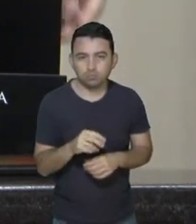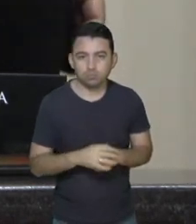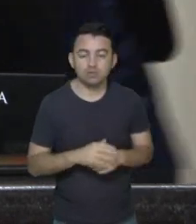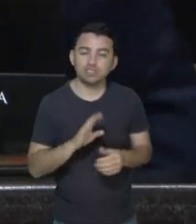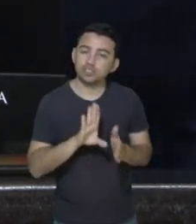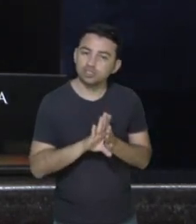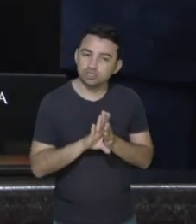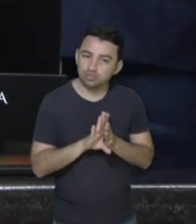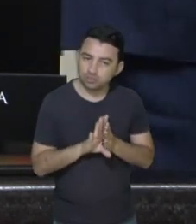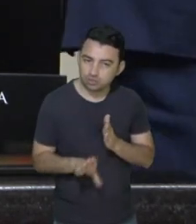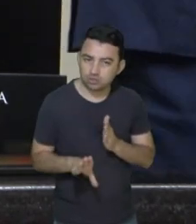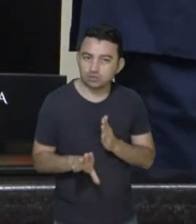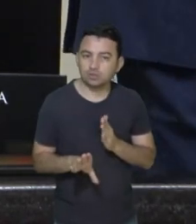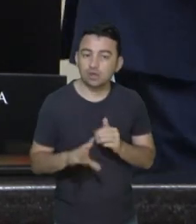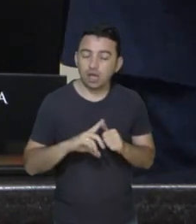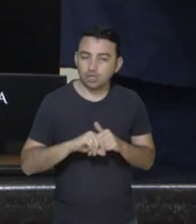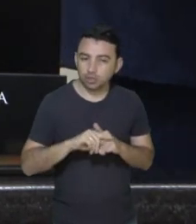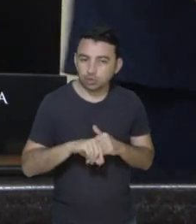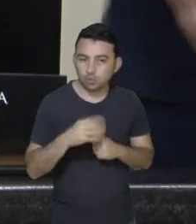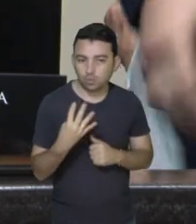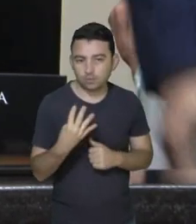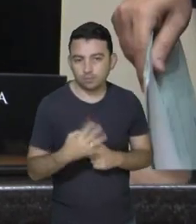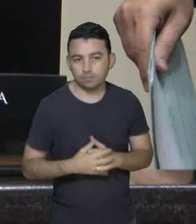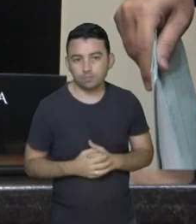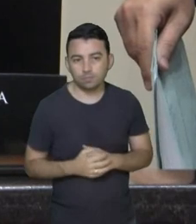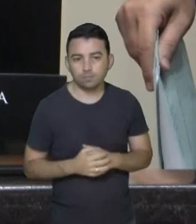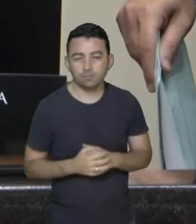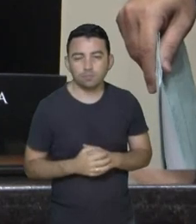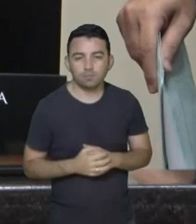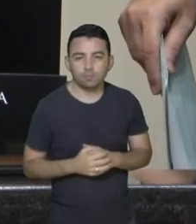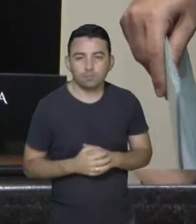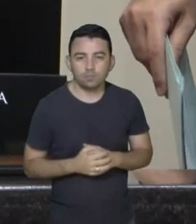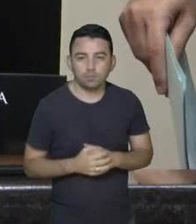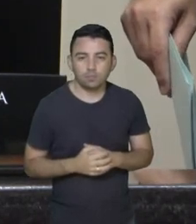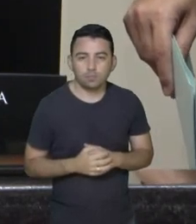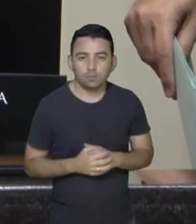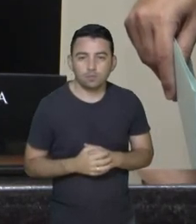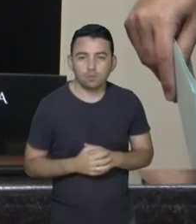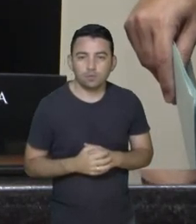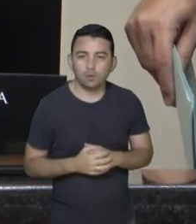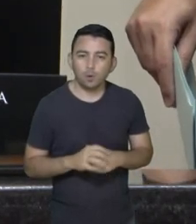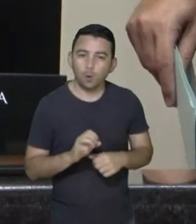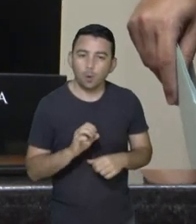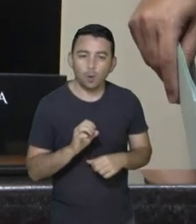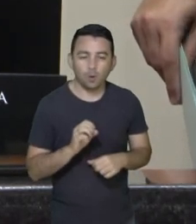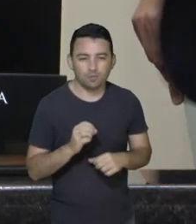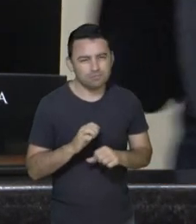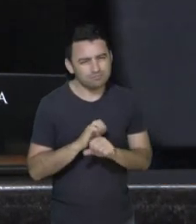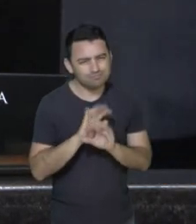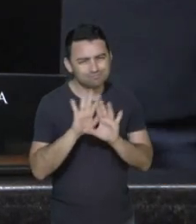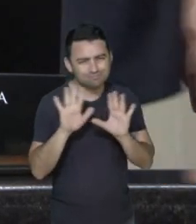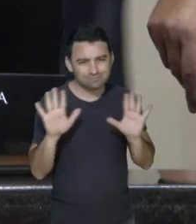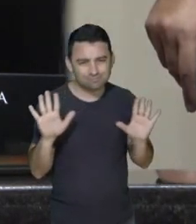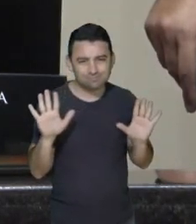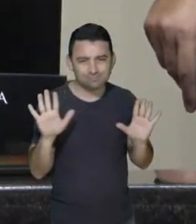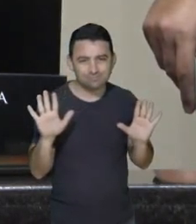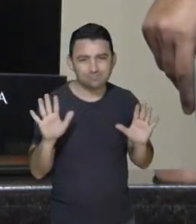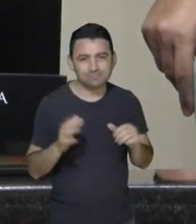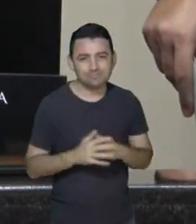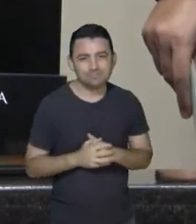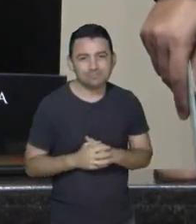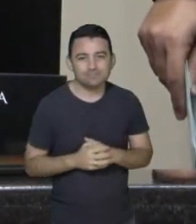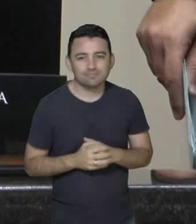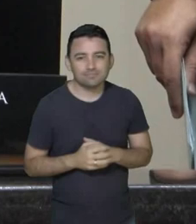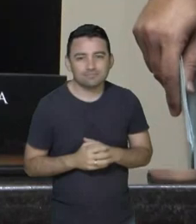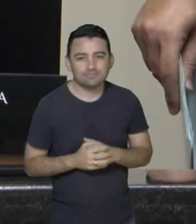retira o artigo 4º. O mais esclarecido do que foi o deputado